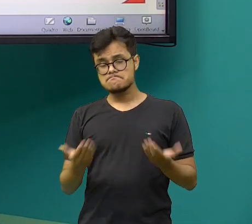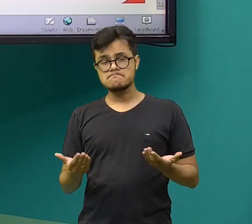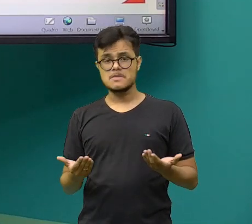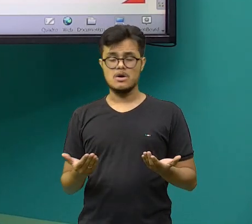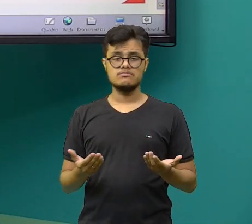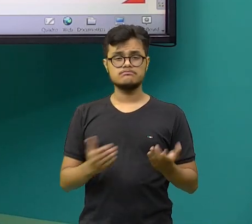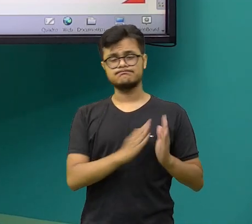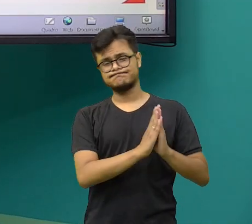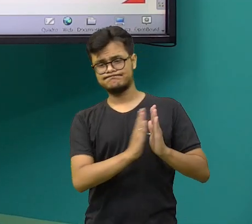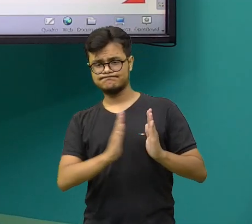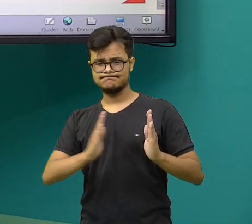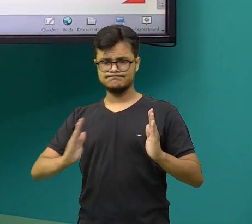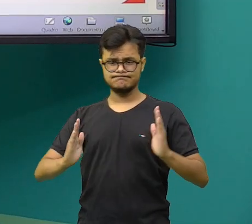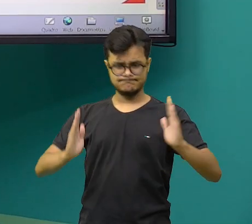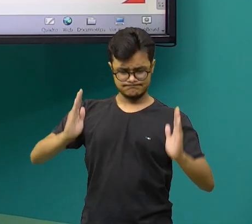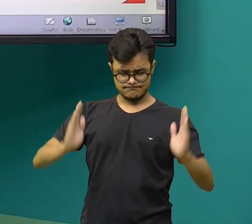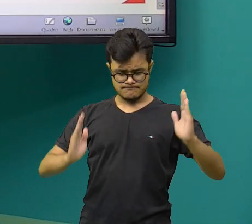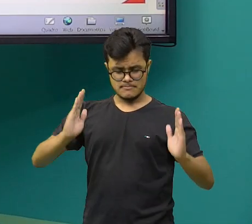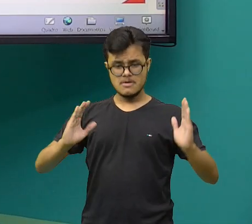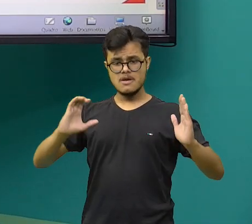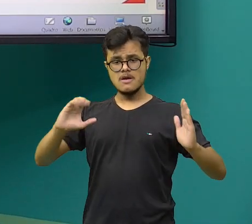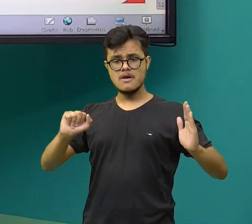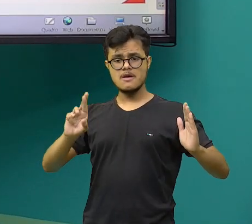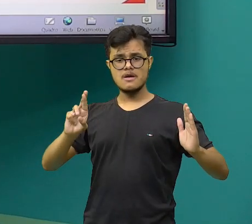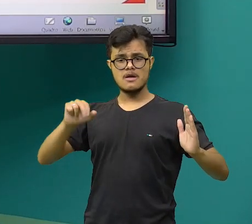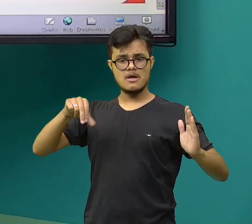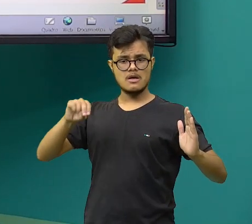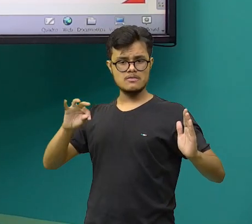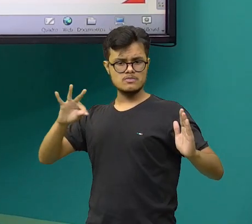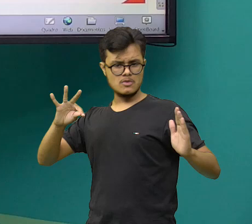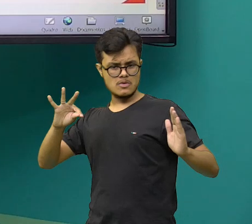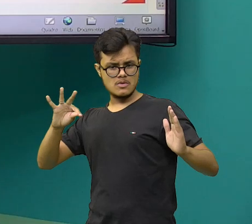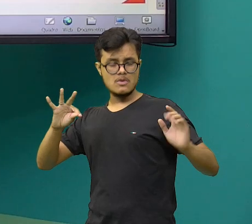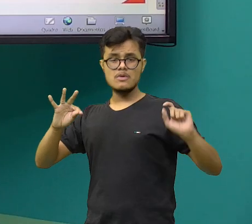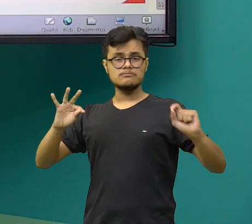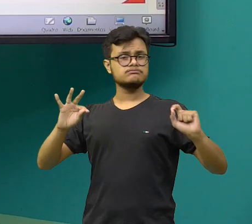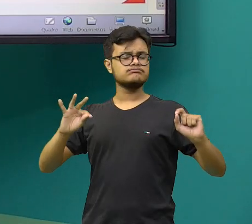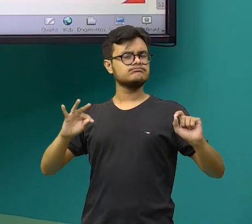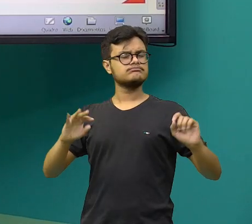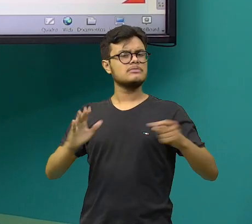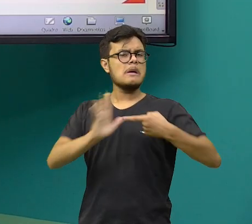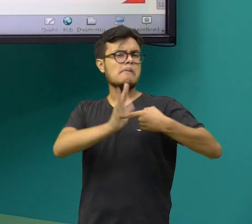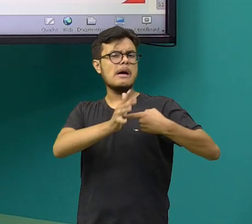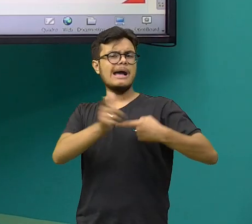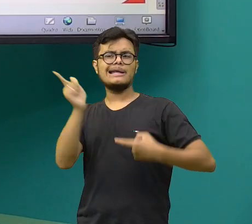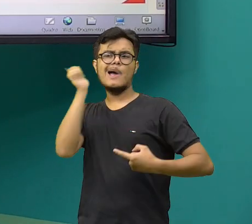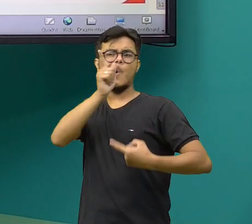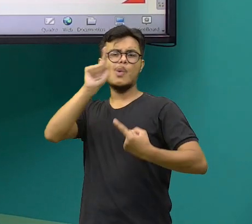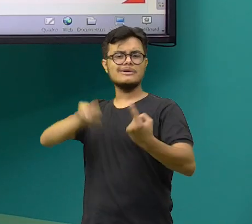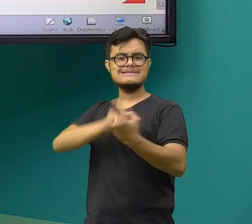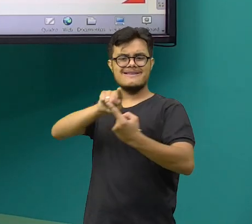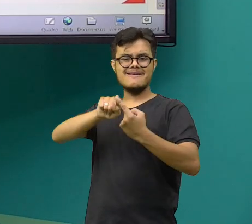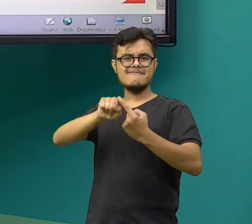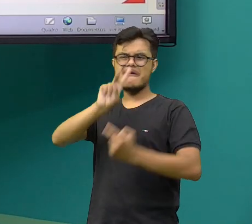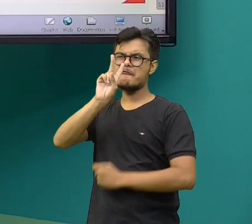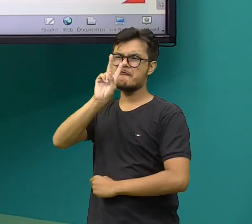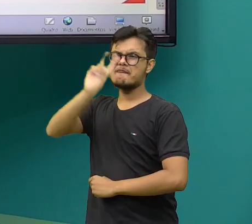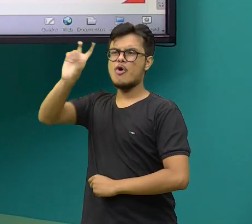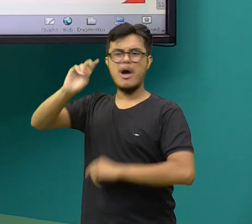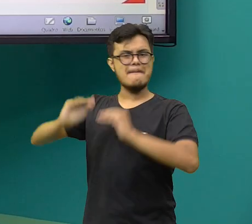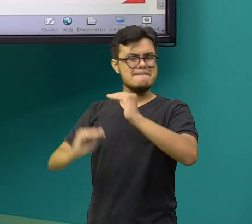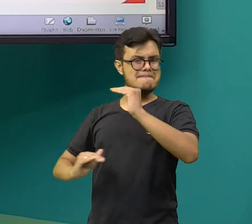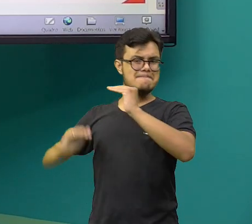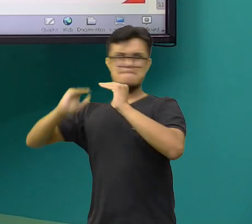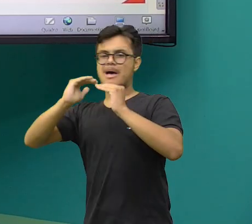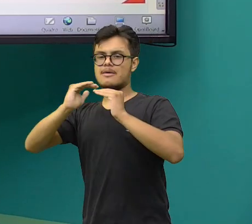aqui, ele me dá sempre o quão máximo eu consigo extrair de trabalho de uma